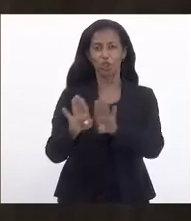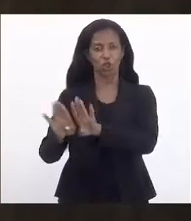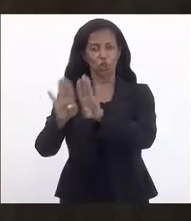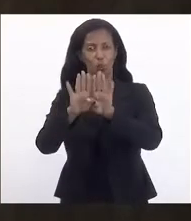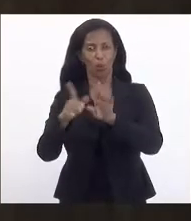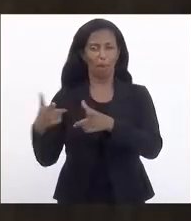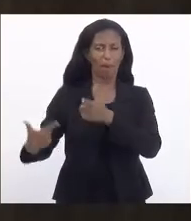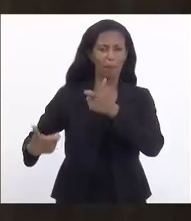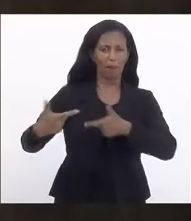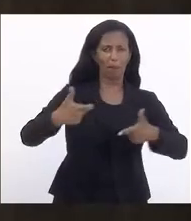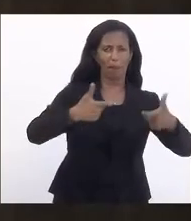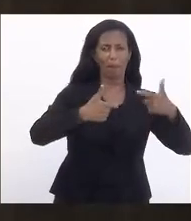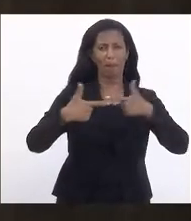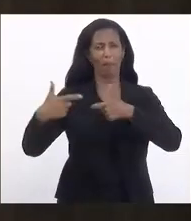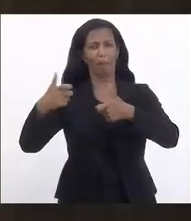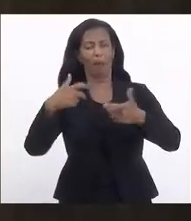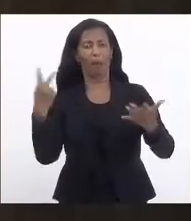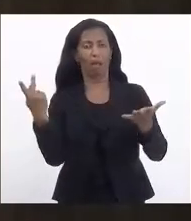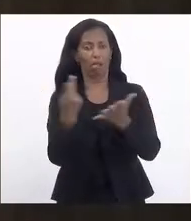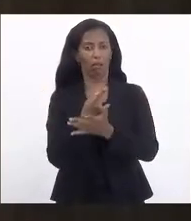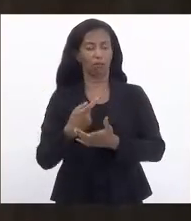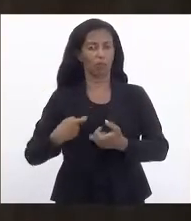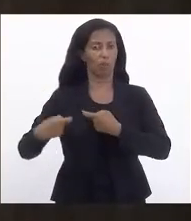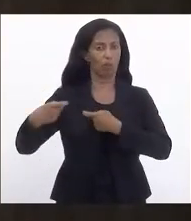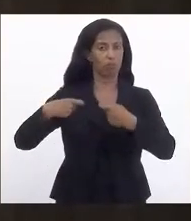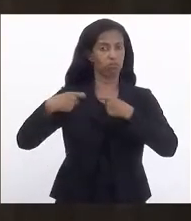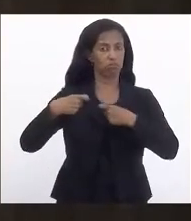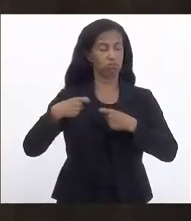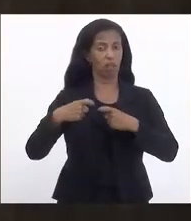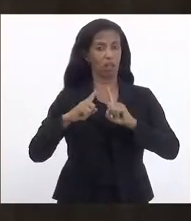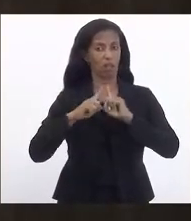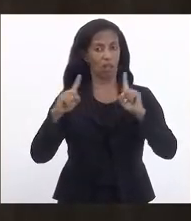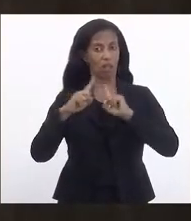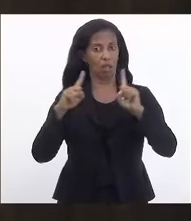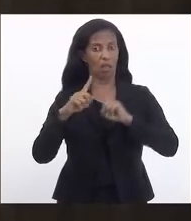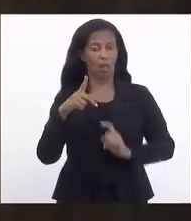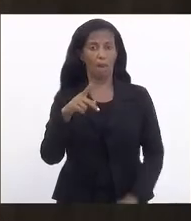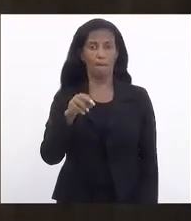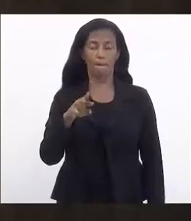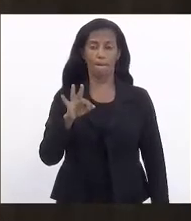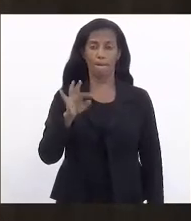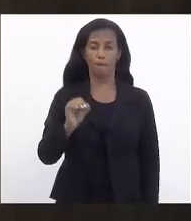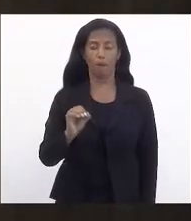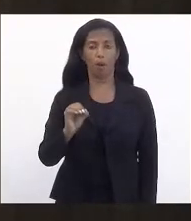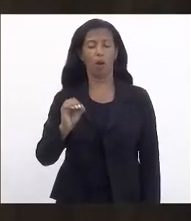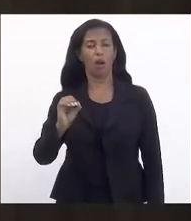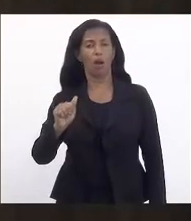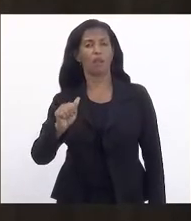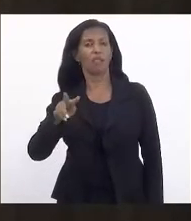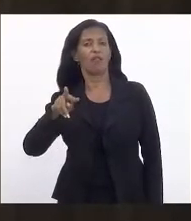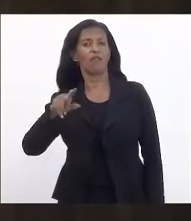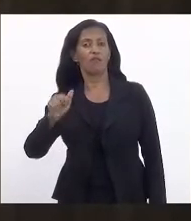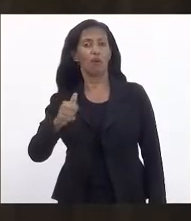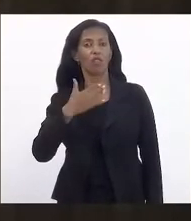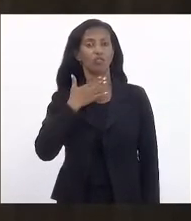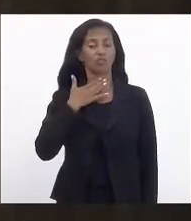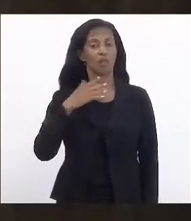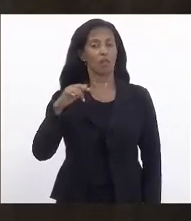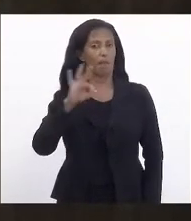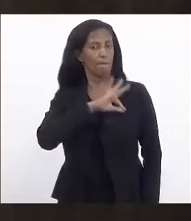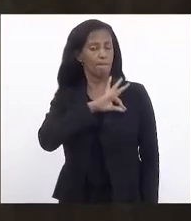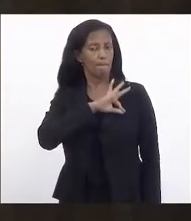comunidade questionamos a versão do porta-voz da polícia militar uma vez que uma